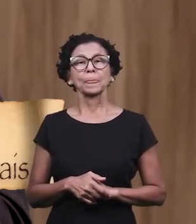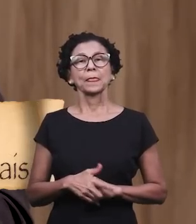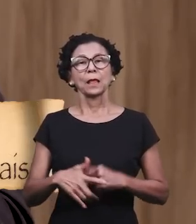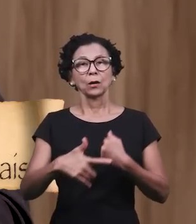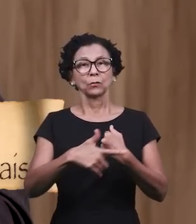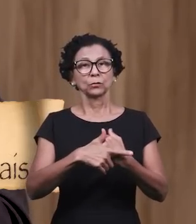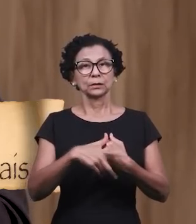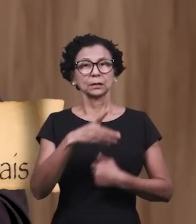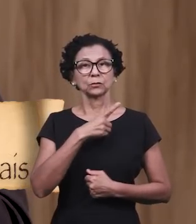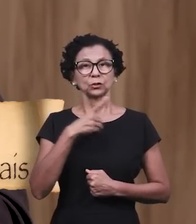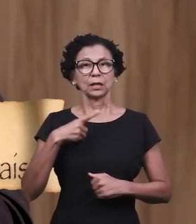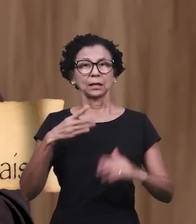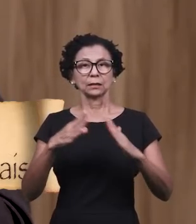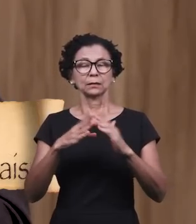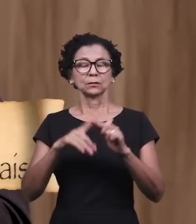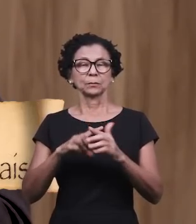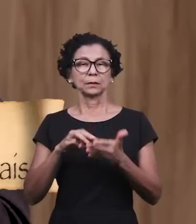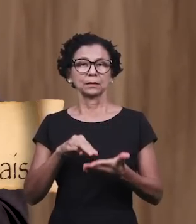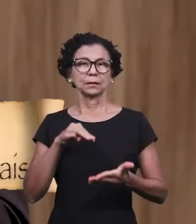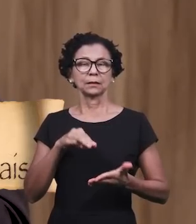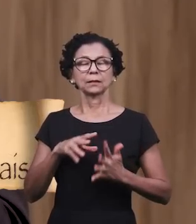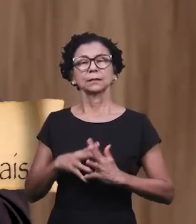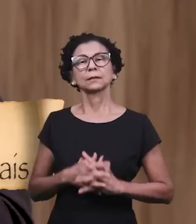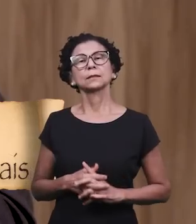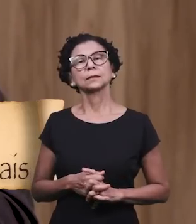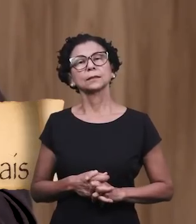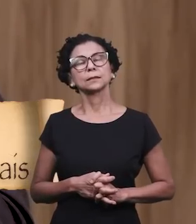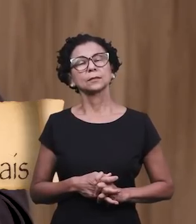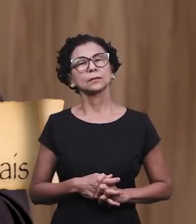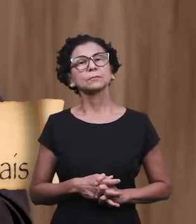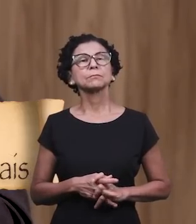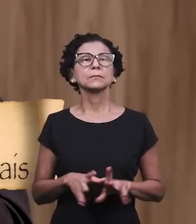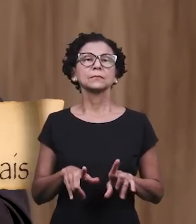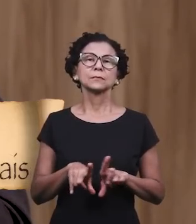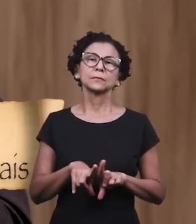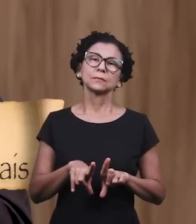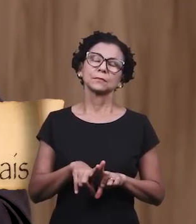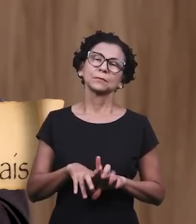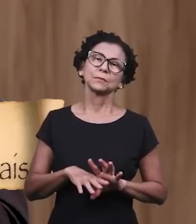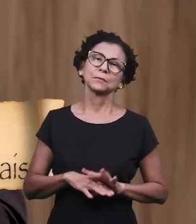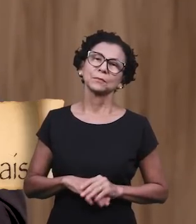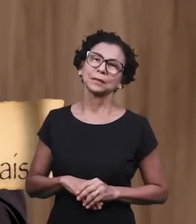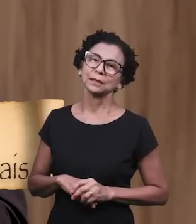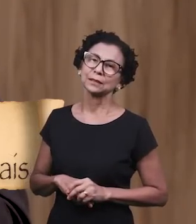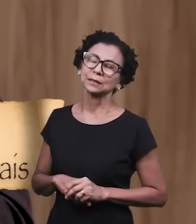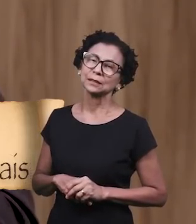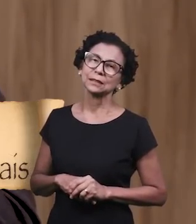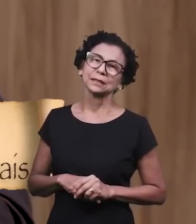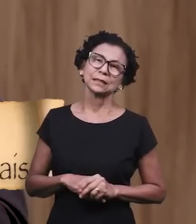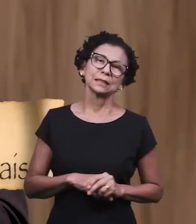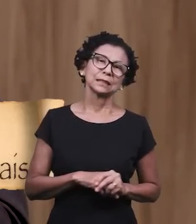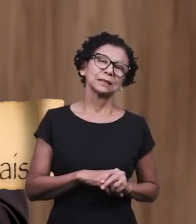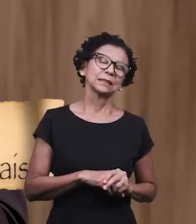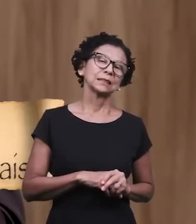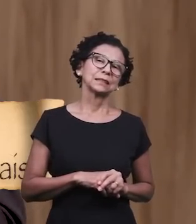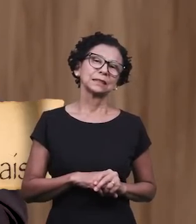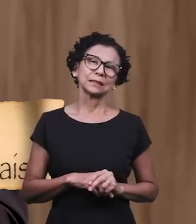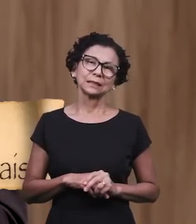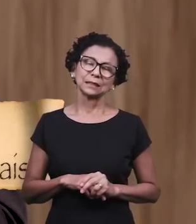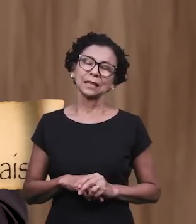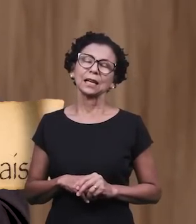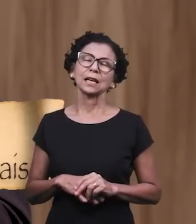eu tive uma grande mestra nesse assunto, que sempre conheceu mais do que eu, que é a irmã Sara, irmã do